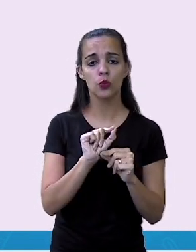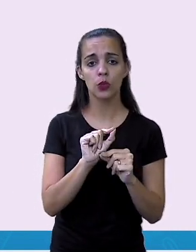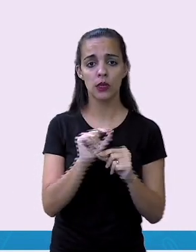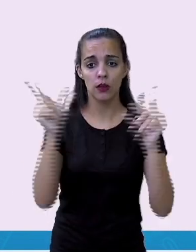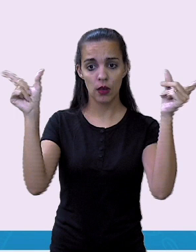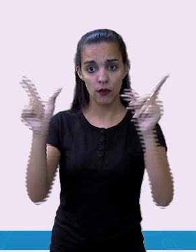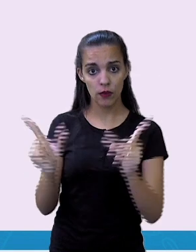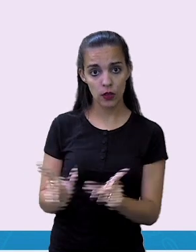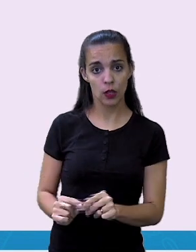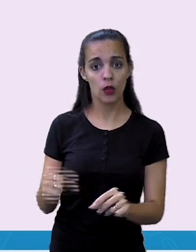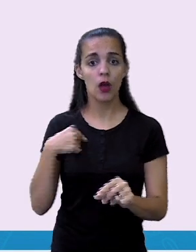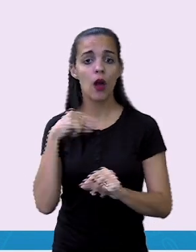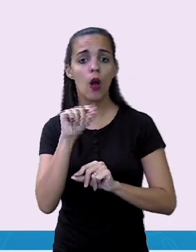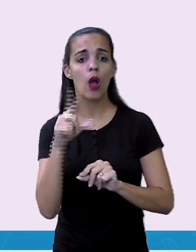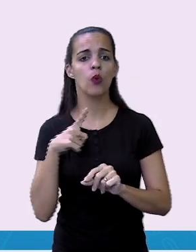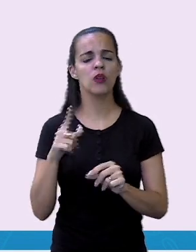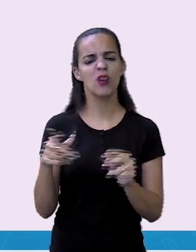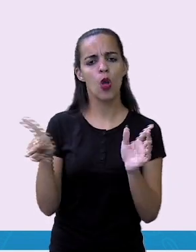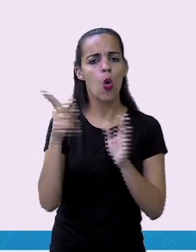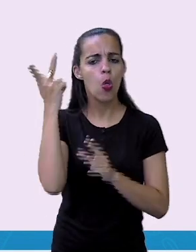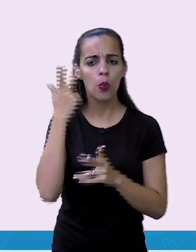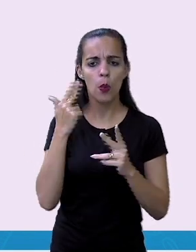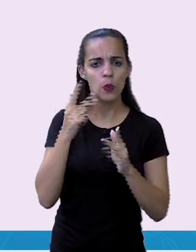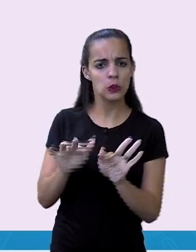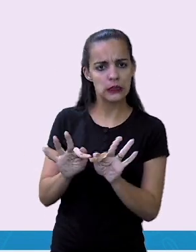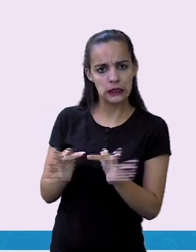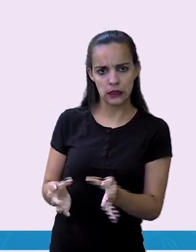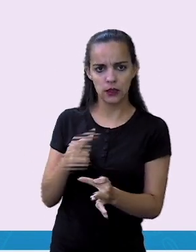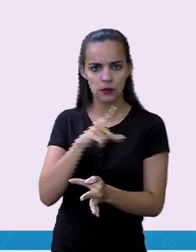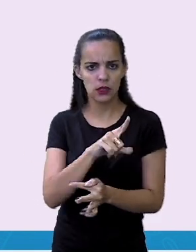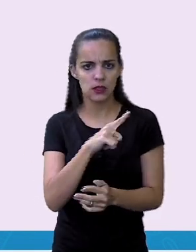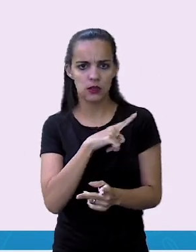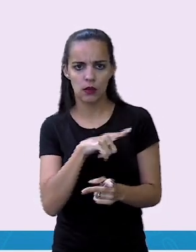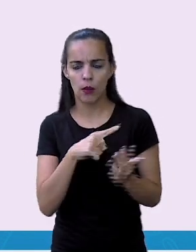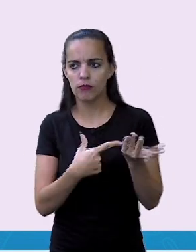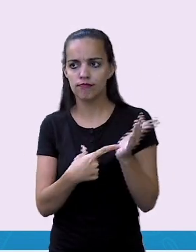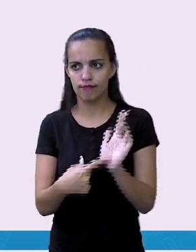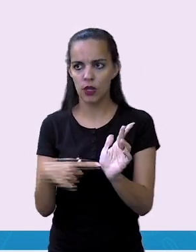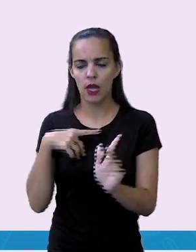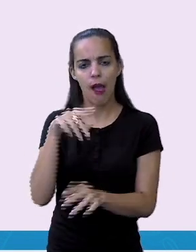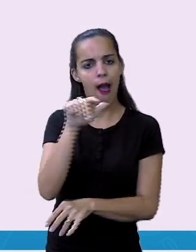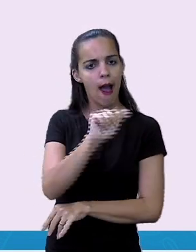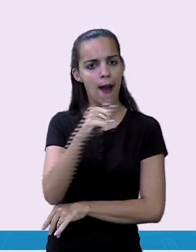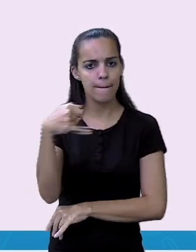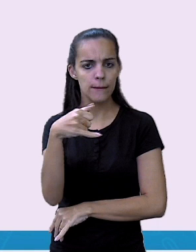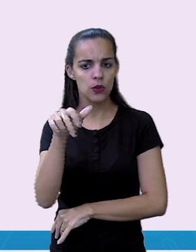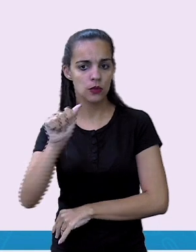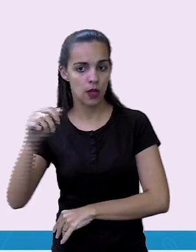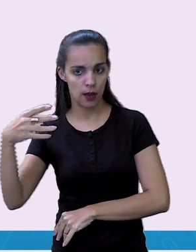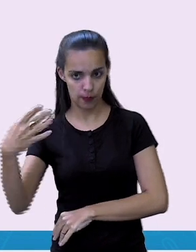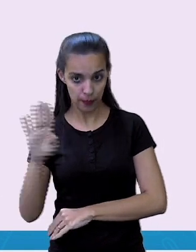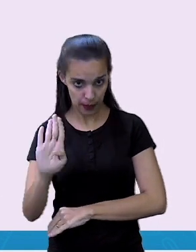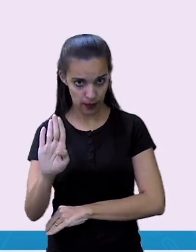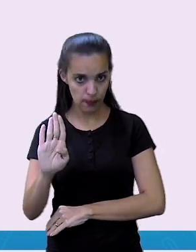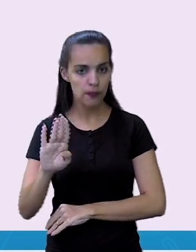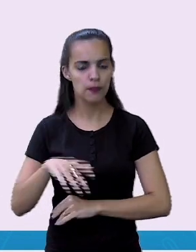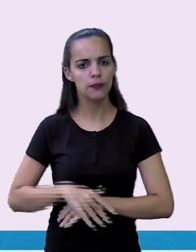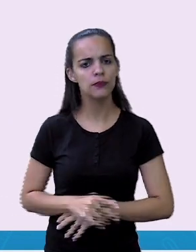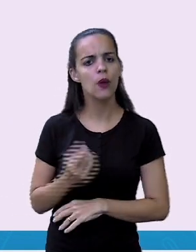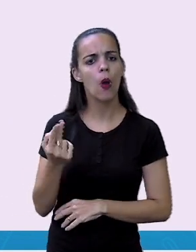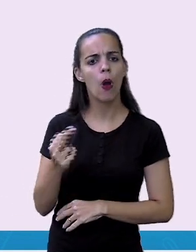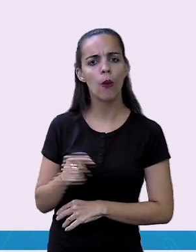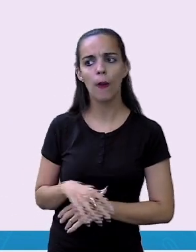tenho fator comum em evidência, olha só, A menos AB. Quem que está